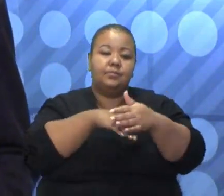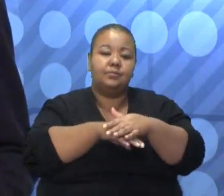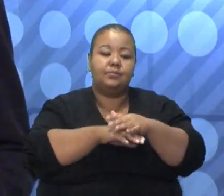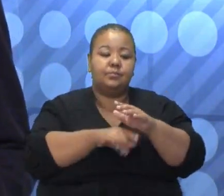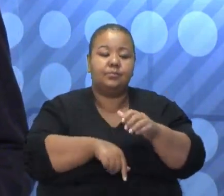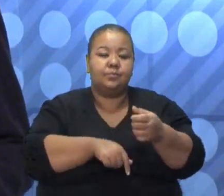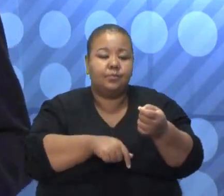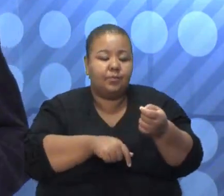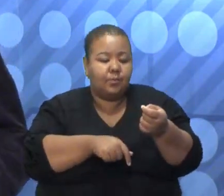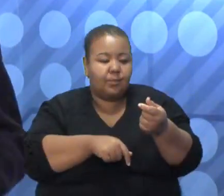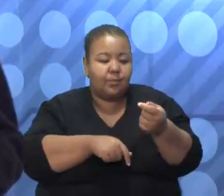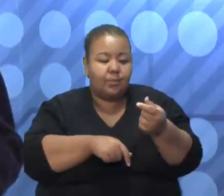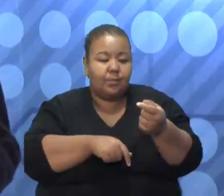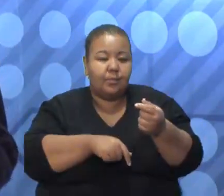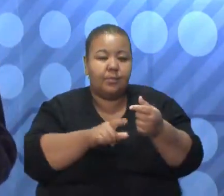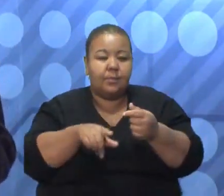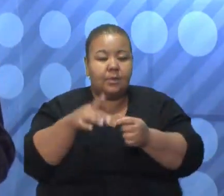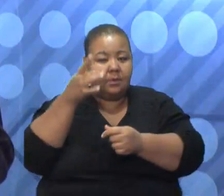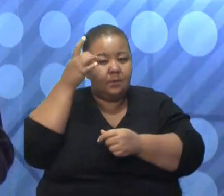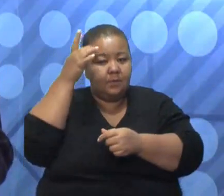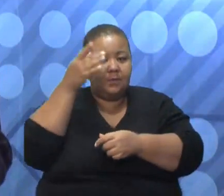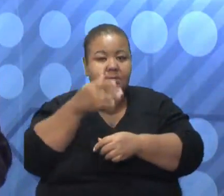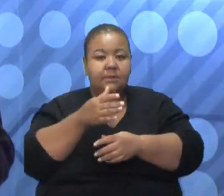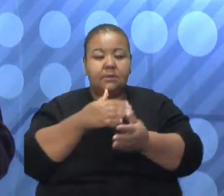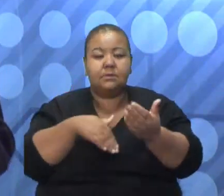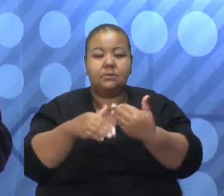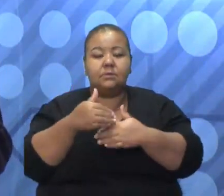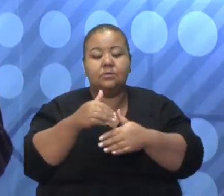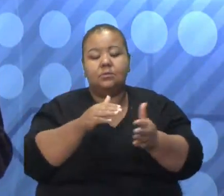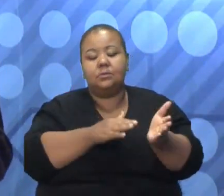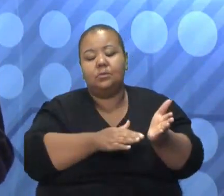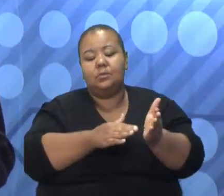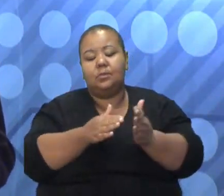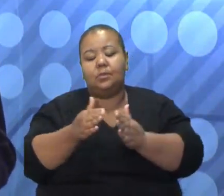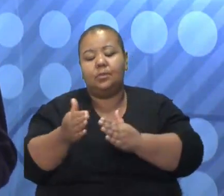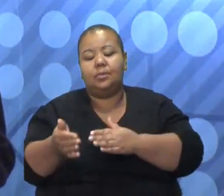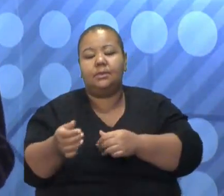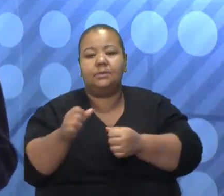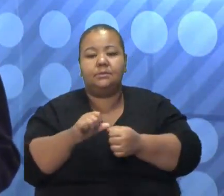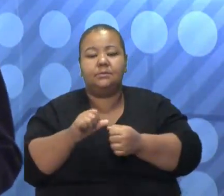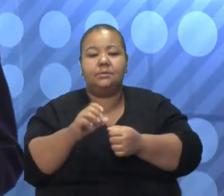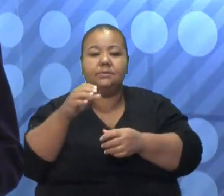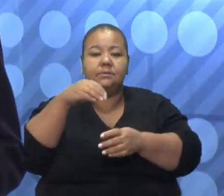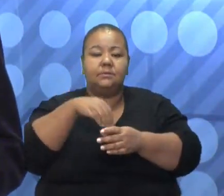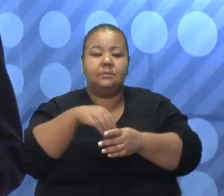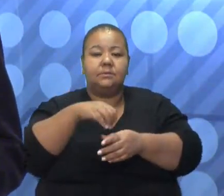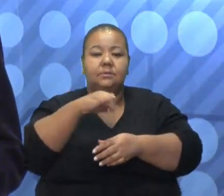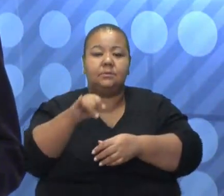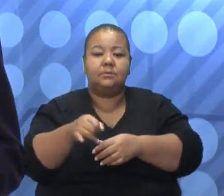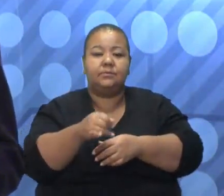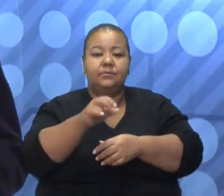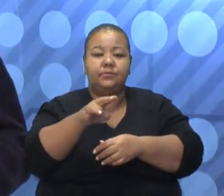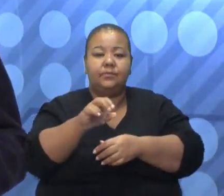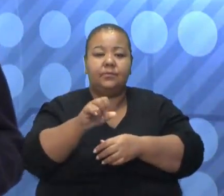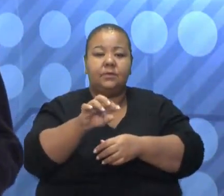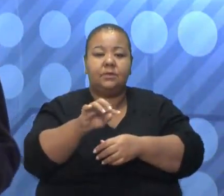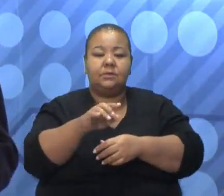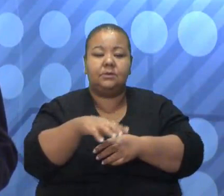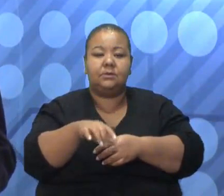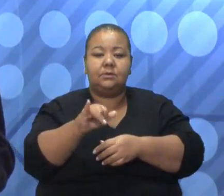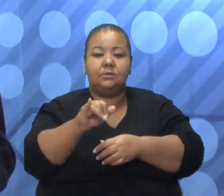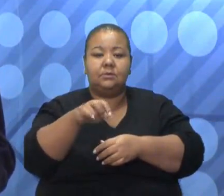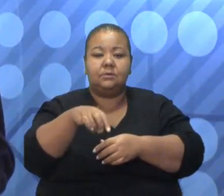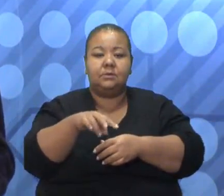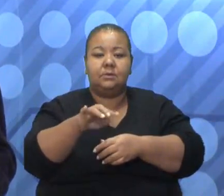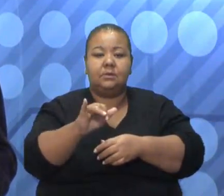muito perto do zero e facilitar toda a sequência que a gente vai fazer dentro do Just in Time. E uma